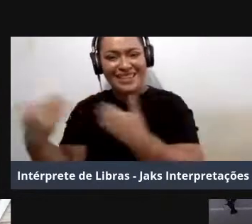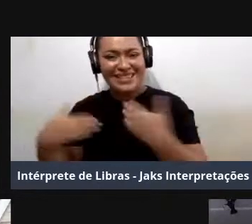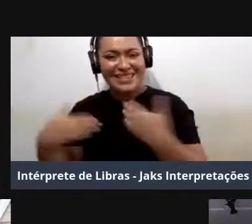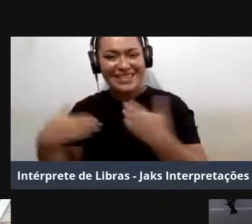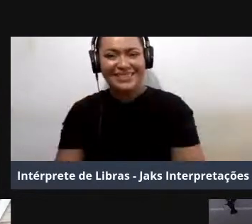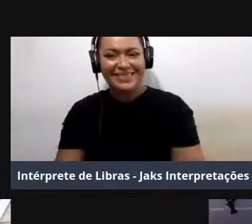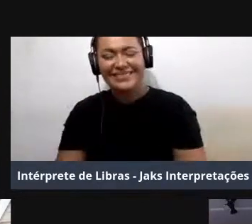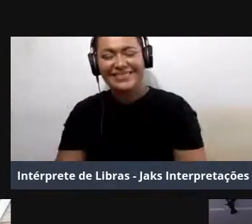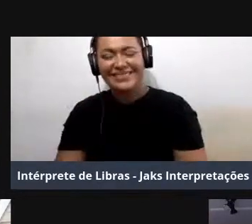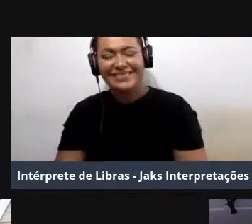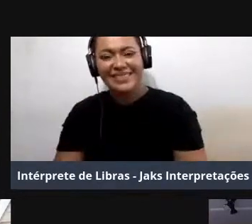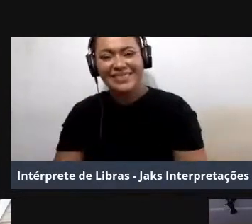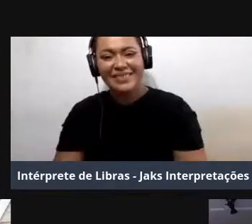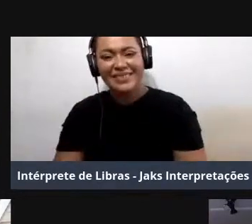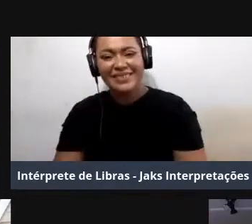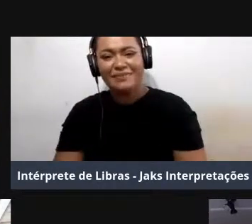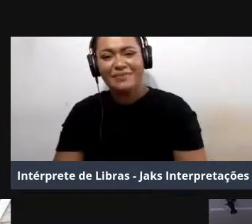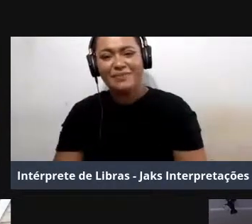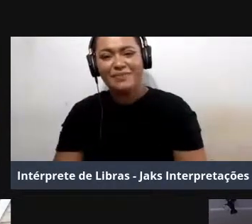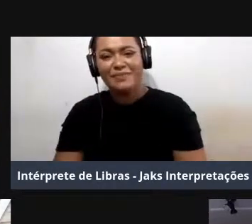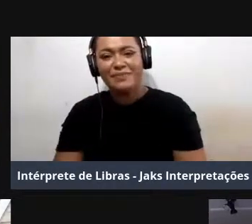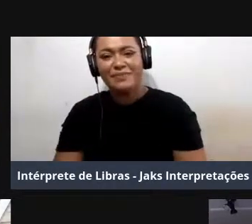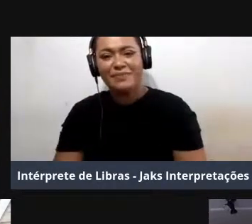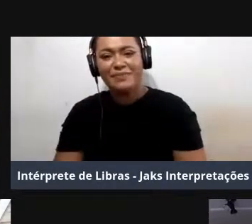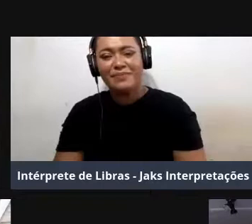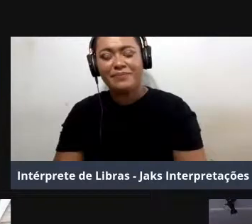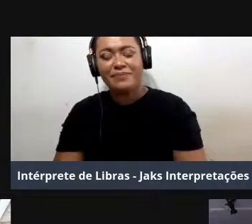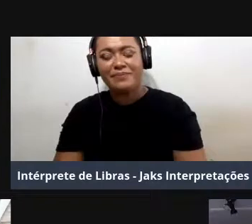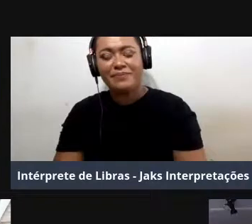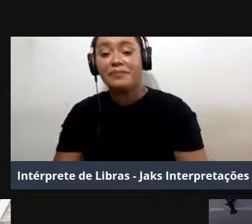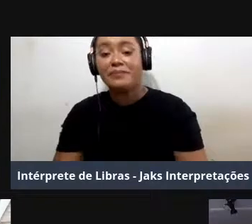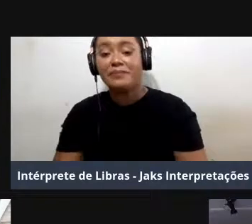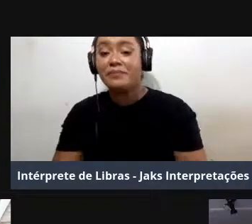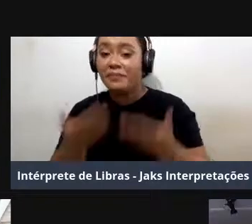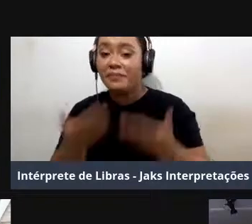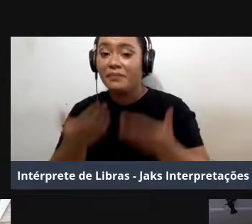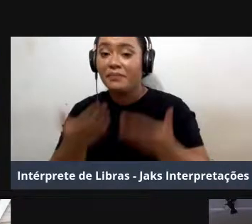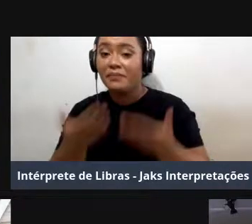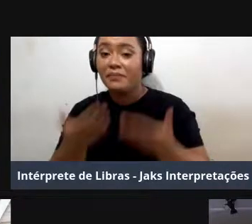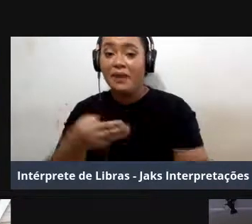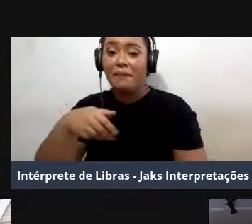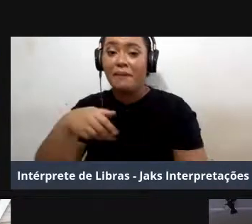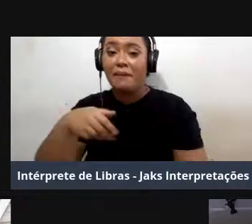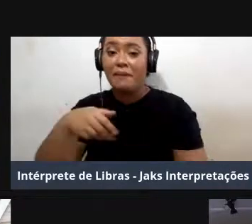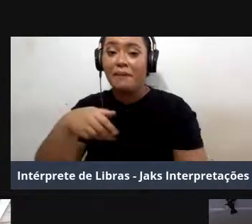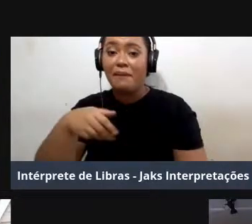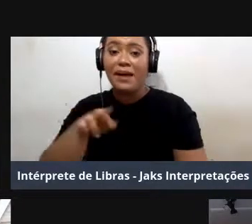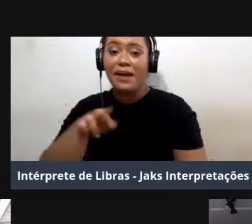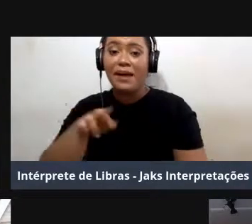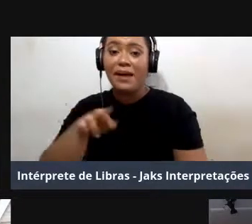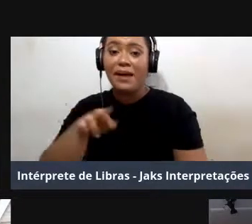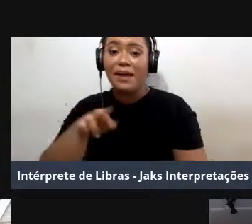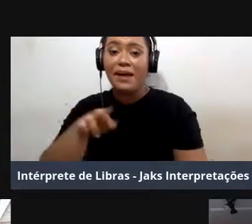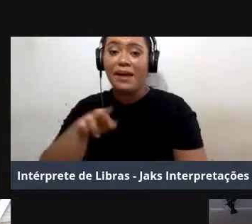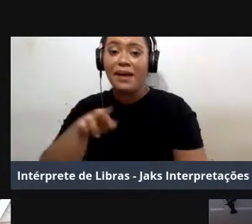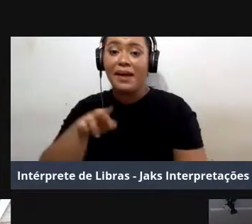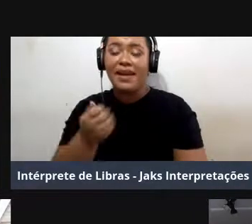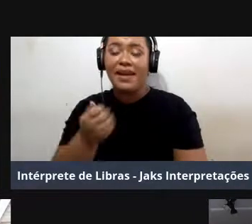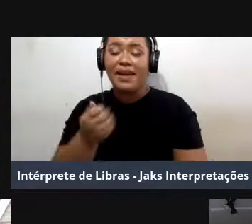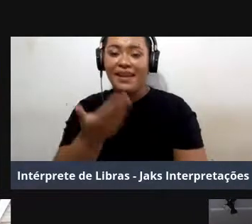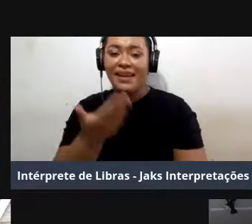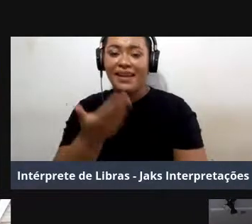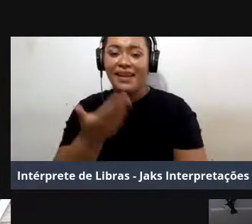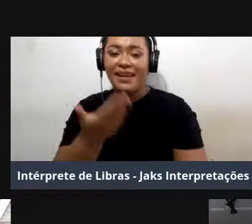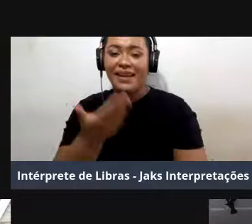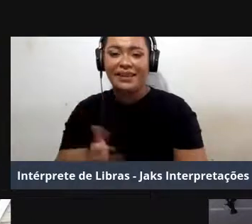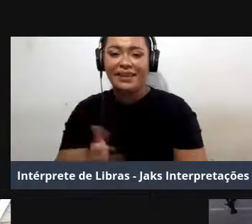Maria das Dores, do Amazonas, e Dora, Maria das Dores, Pancararu. Agradecer mais